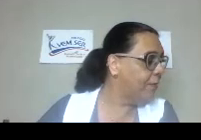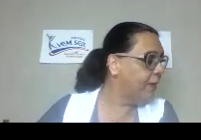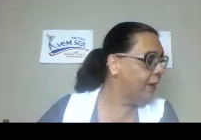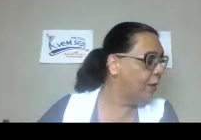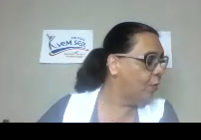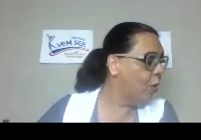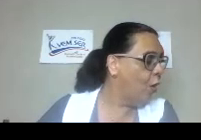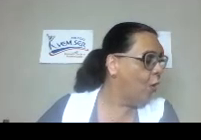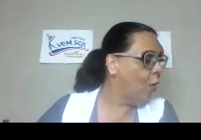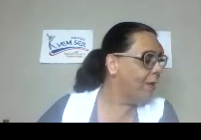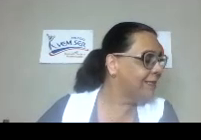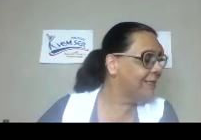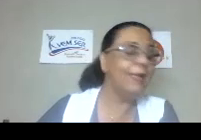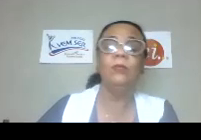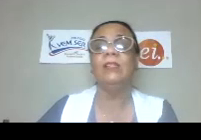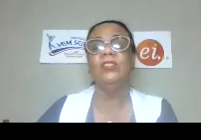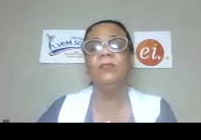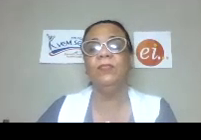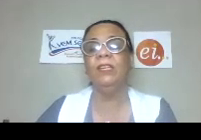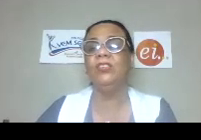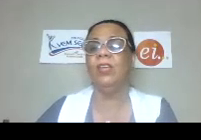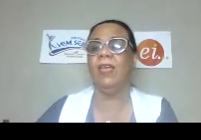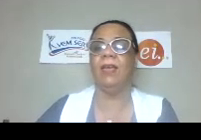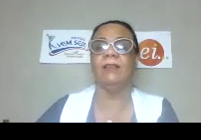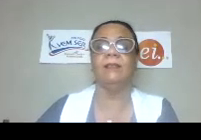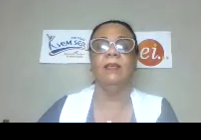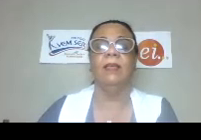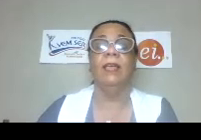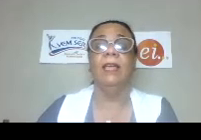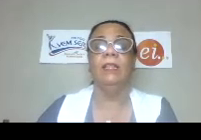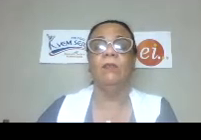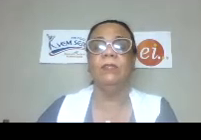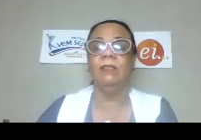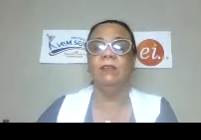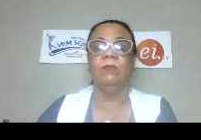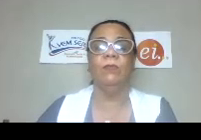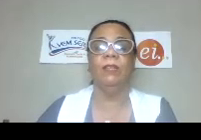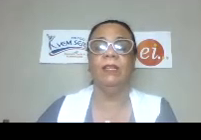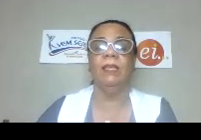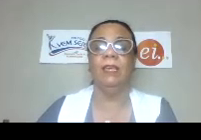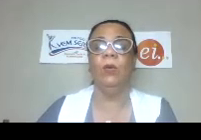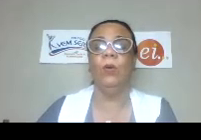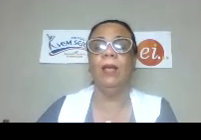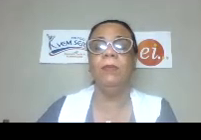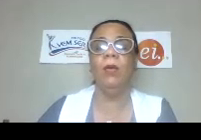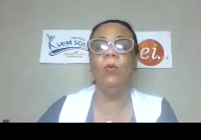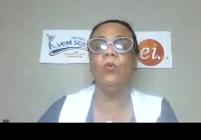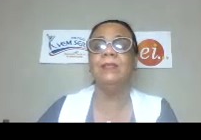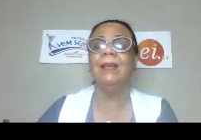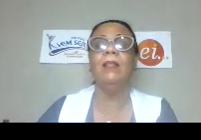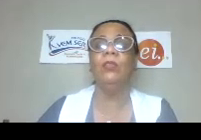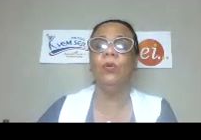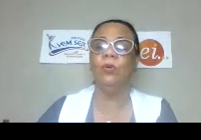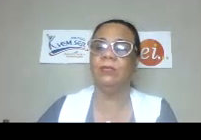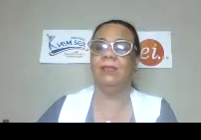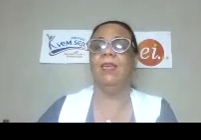o caminhão com uma cédula de R$ 20. Então, vocês vão ver aqui, o caminhão